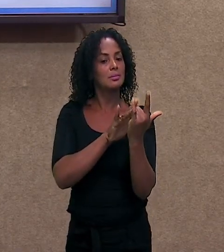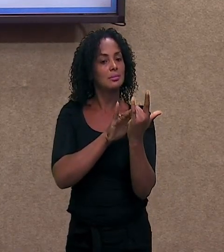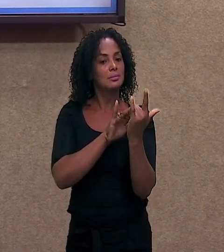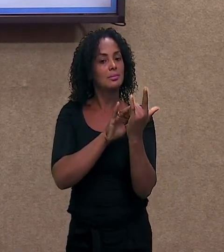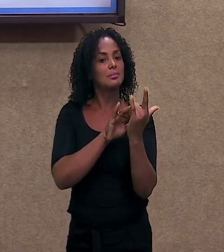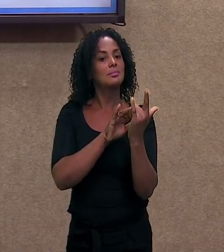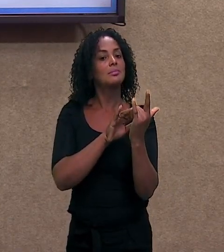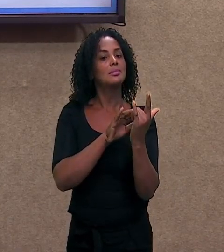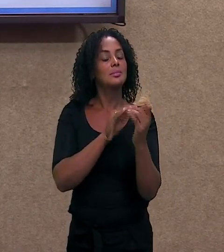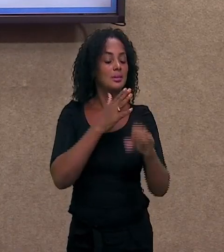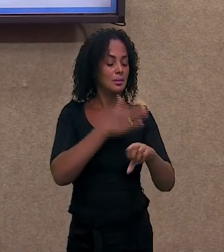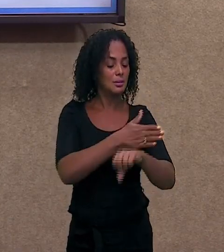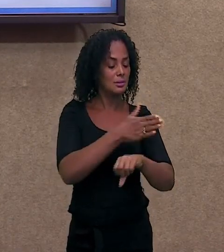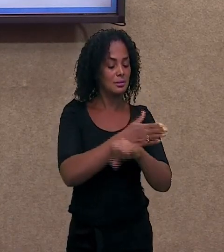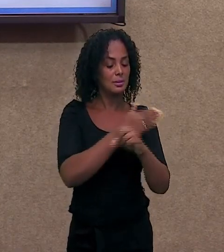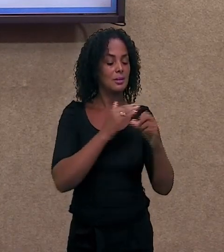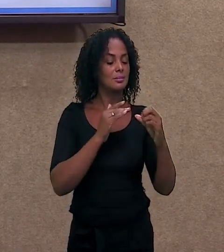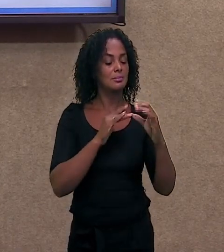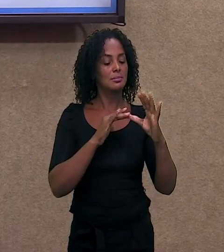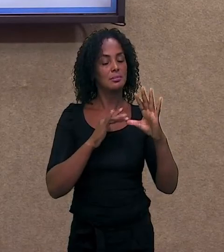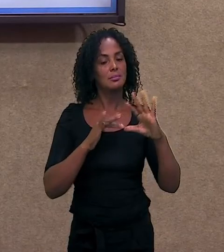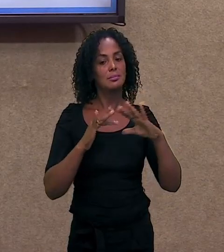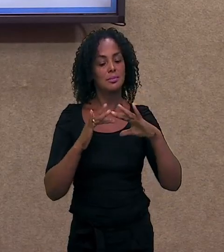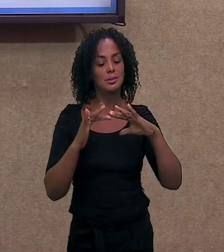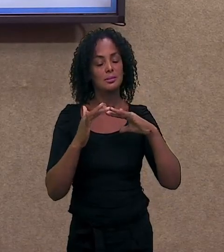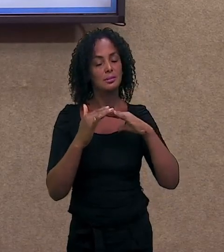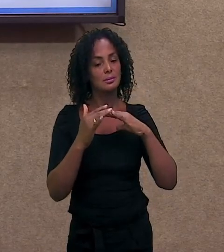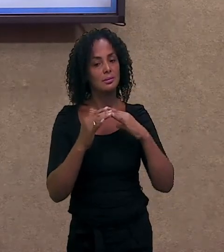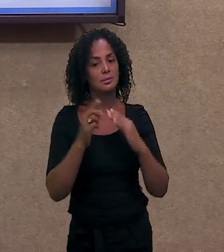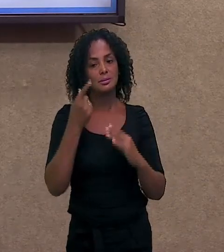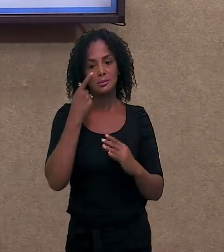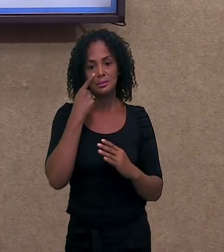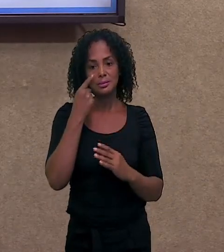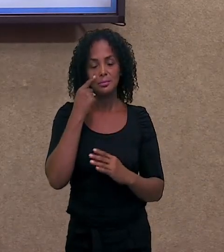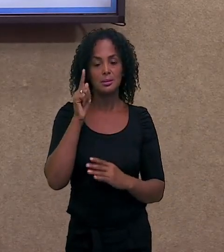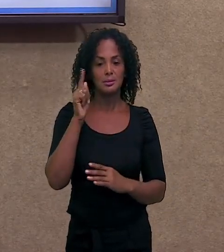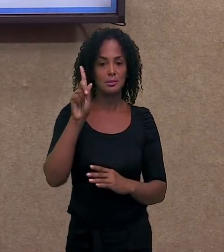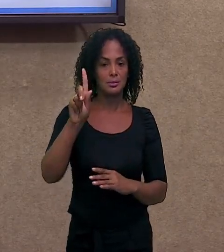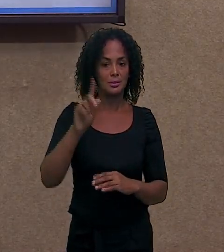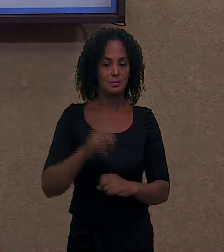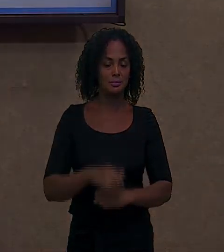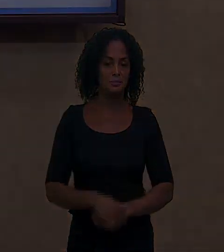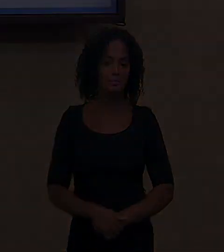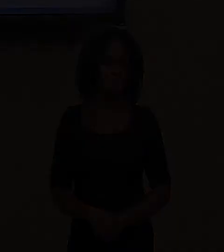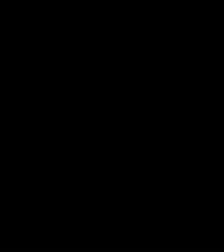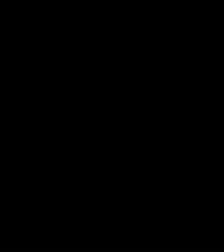YouTube e acesse as nossas redes sociais SMED-GV. A todos vocês um bom trabalho!